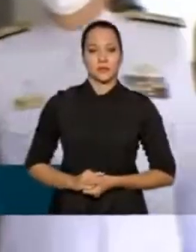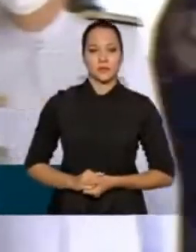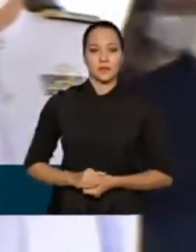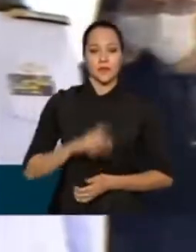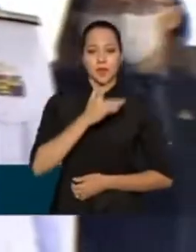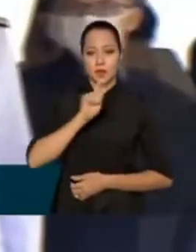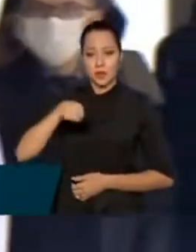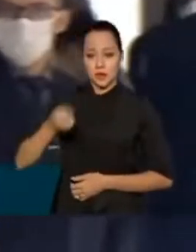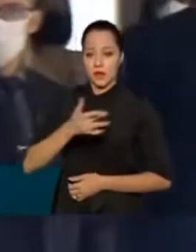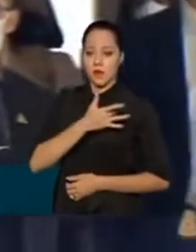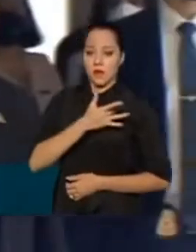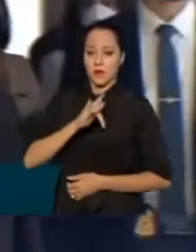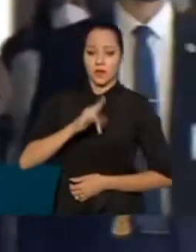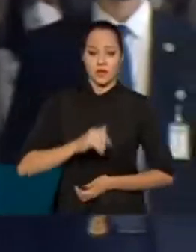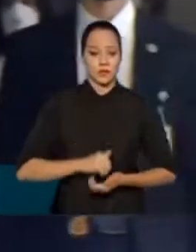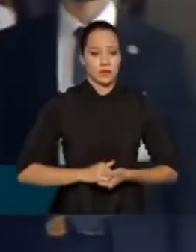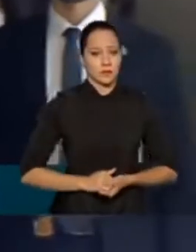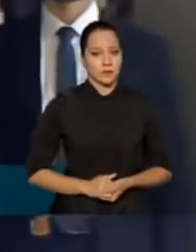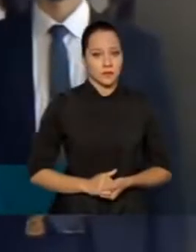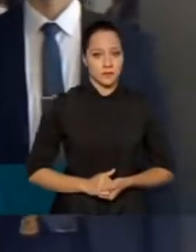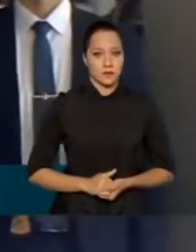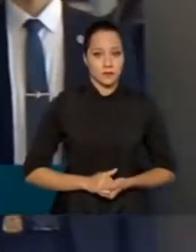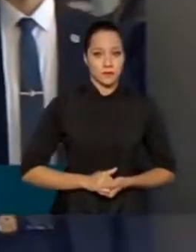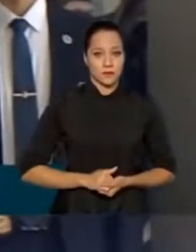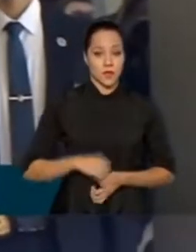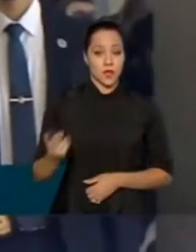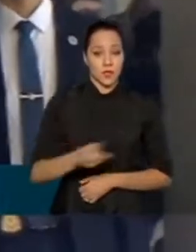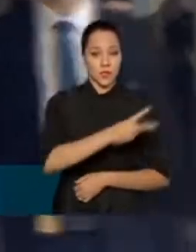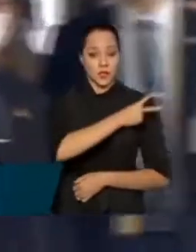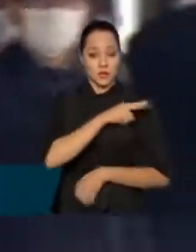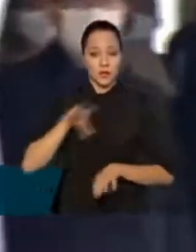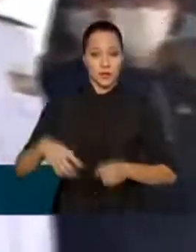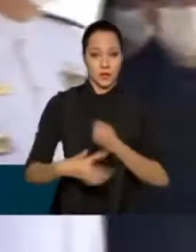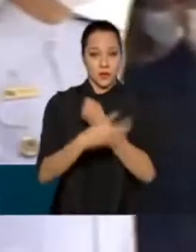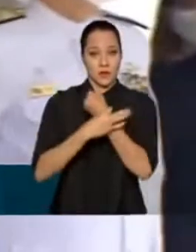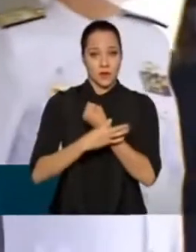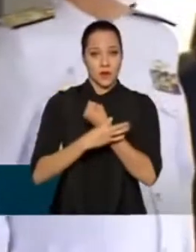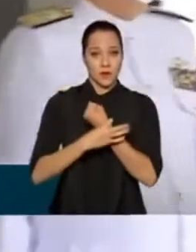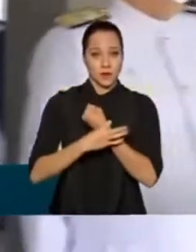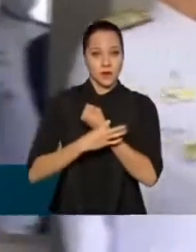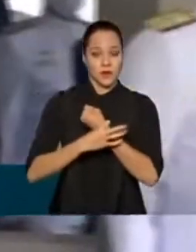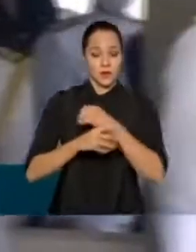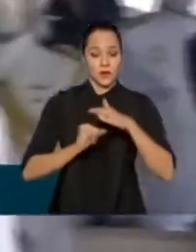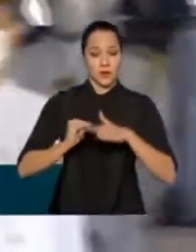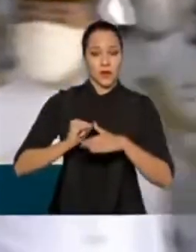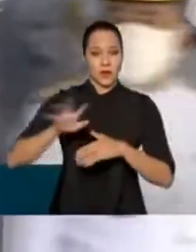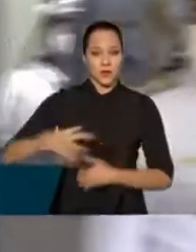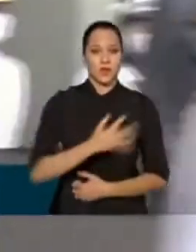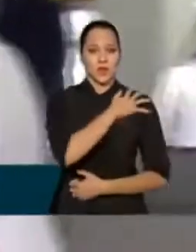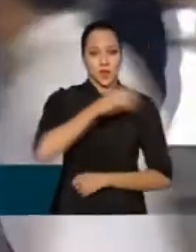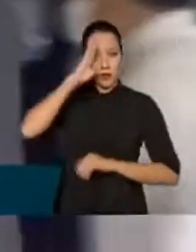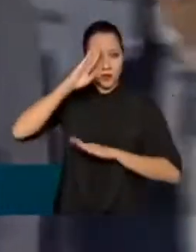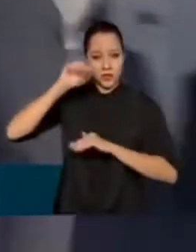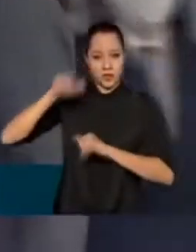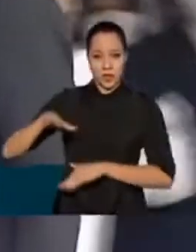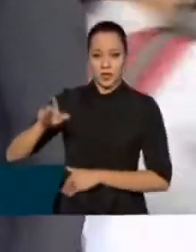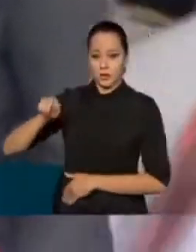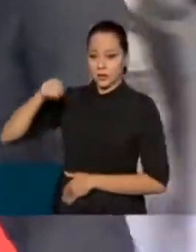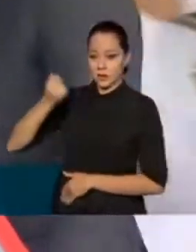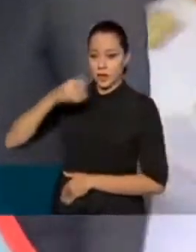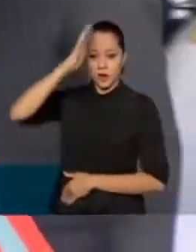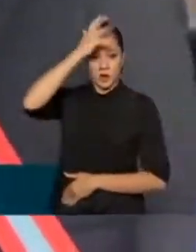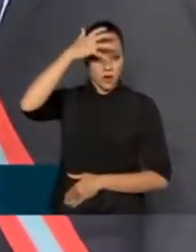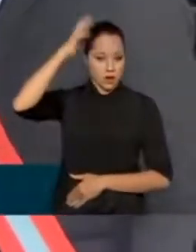Onyx Lorenzoni. Chefe do Gabinete da Segurança Institucional, General de Exército, Augusto